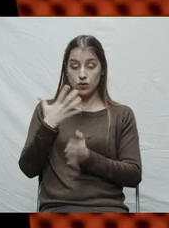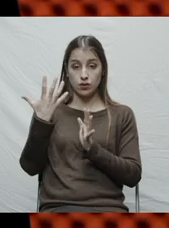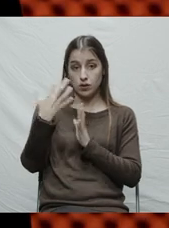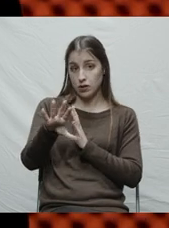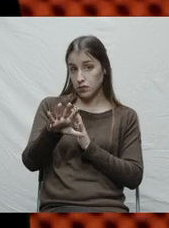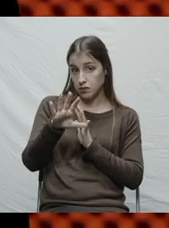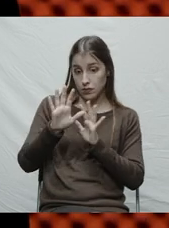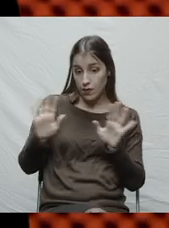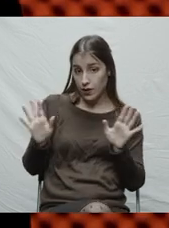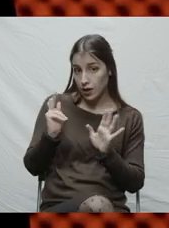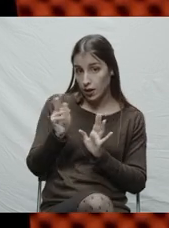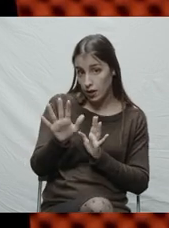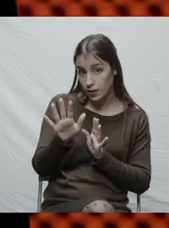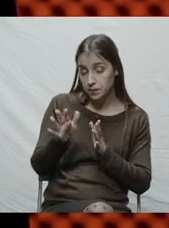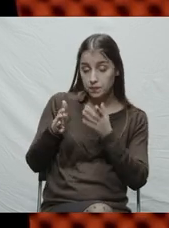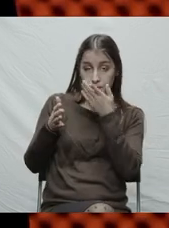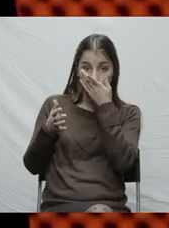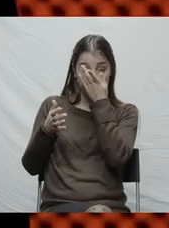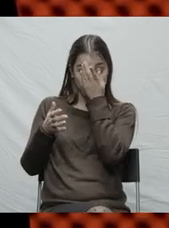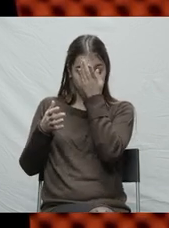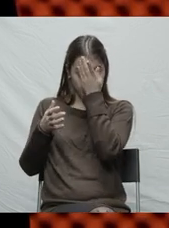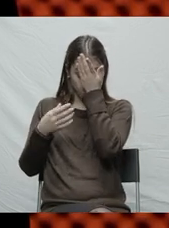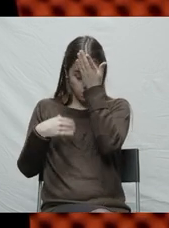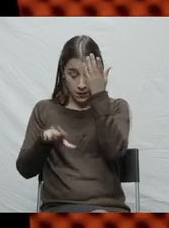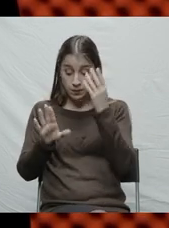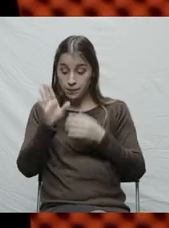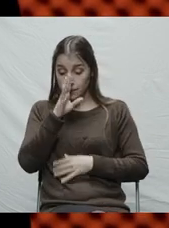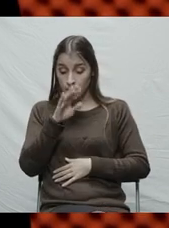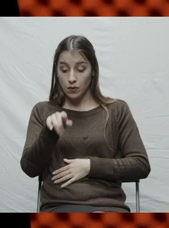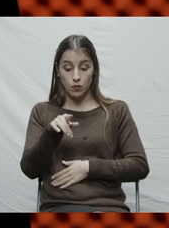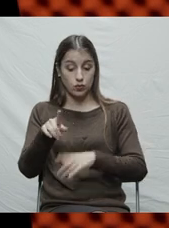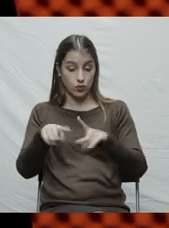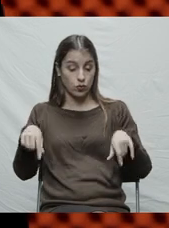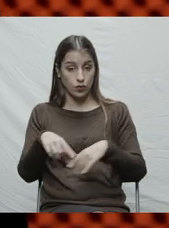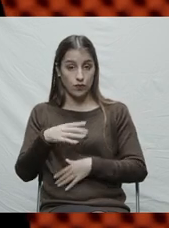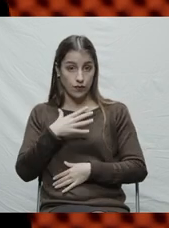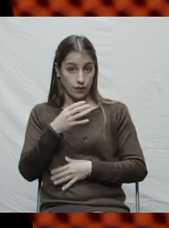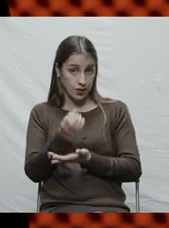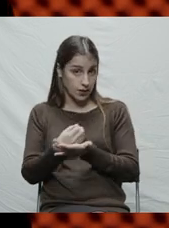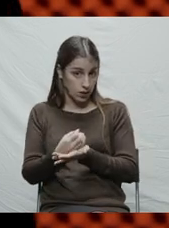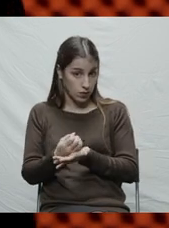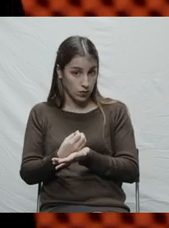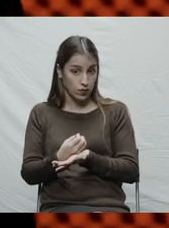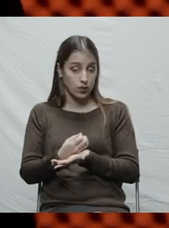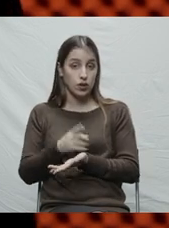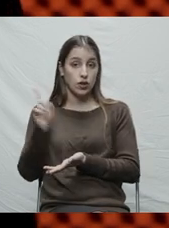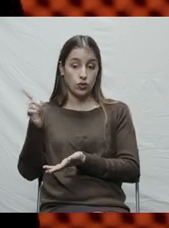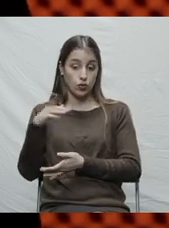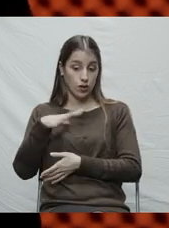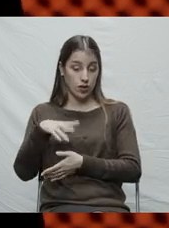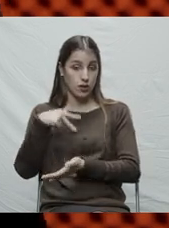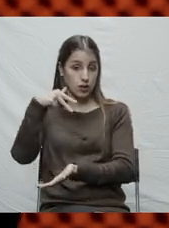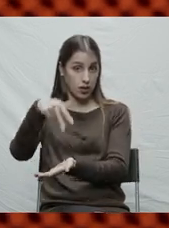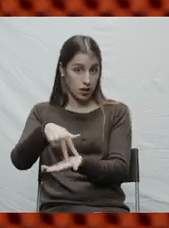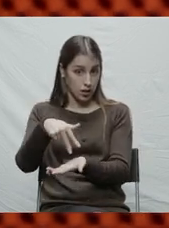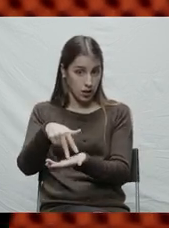qua non. Mas a partir do momento que estás num estúdio vazio e o desejo do corpo está lá e que está muito forte em mim, como no Hugo, e às